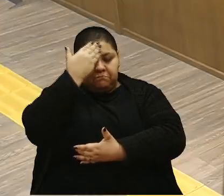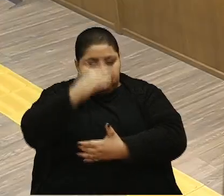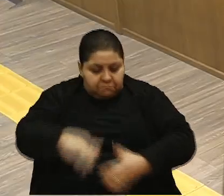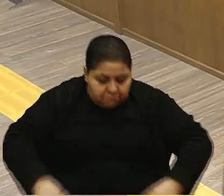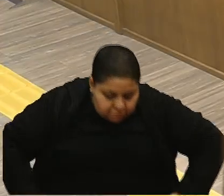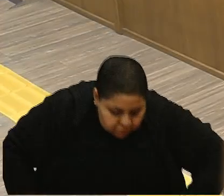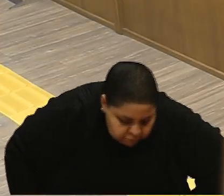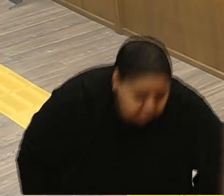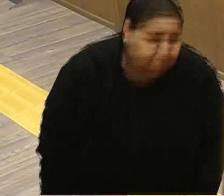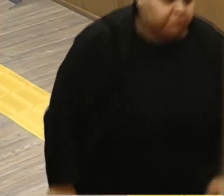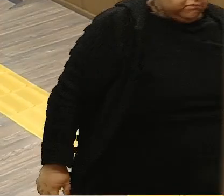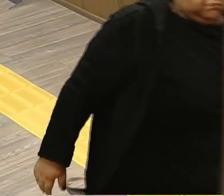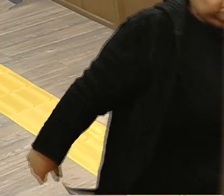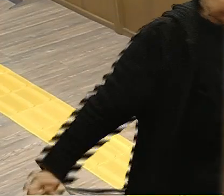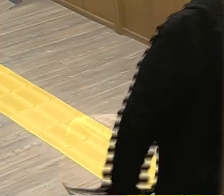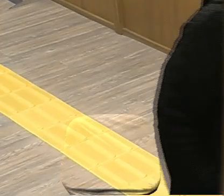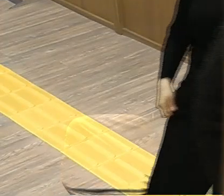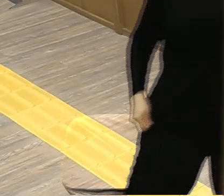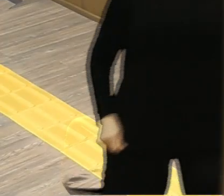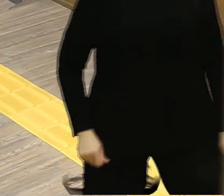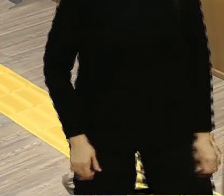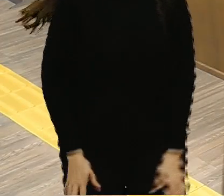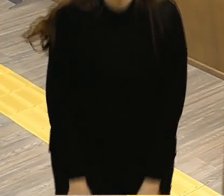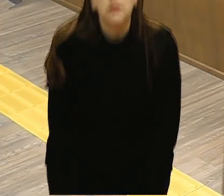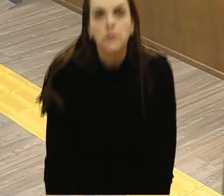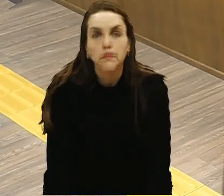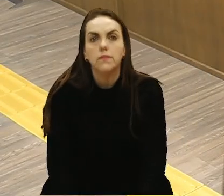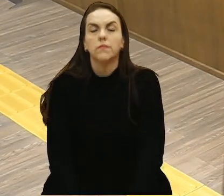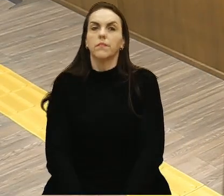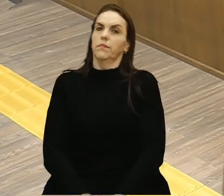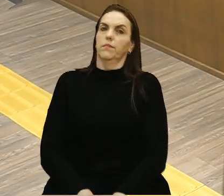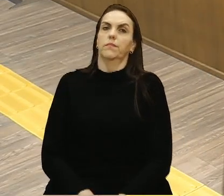Obrigado, vereador. Seguimos em grande expediente. Próxima, vereador inscrito.